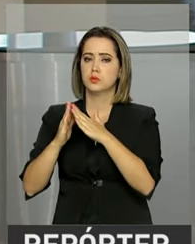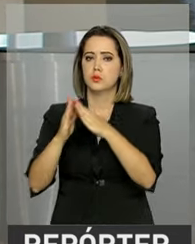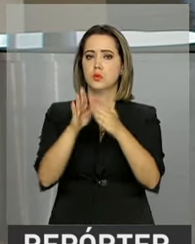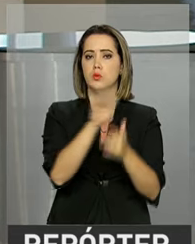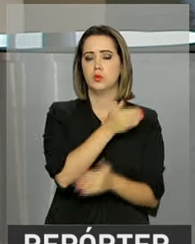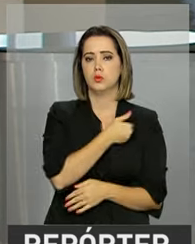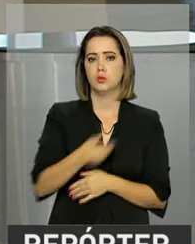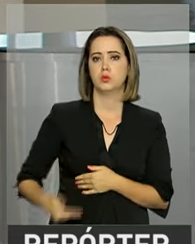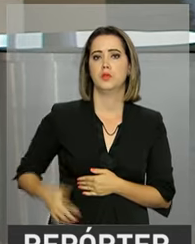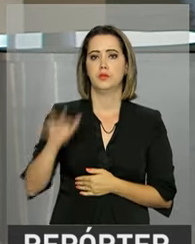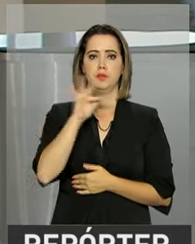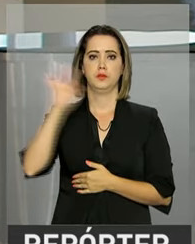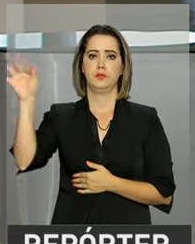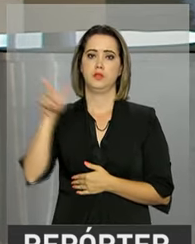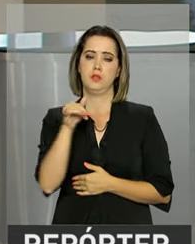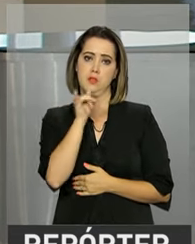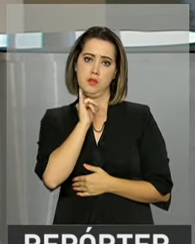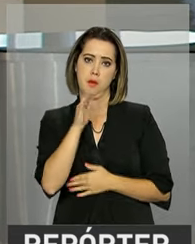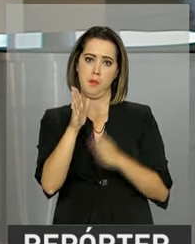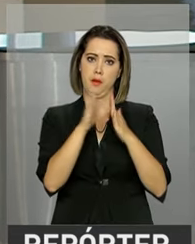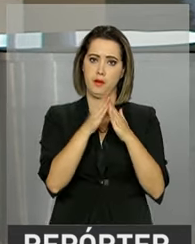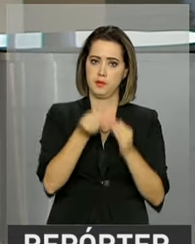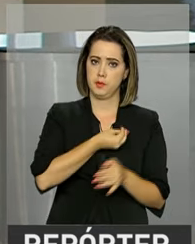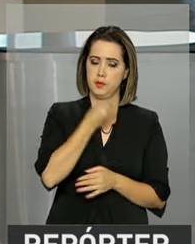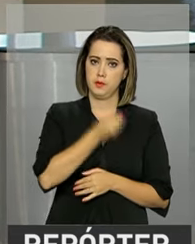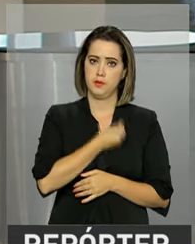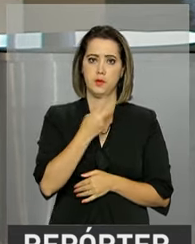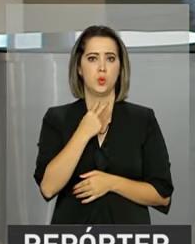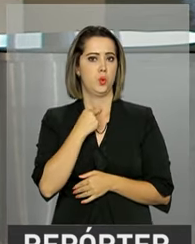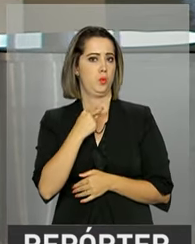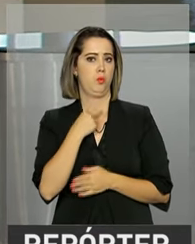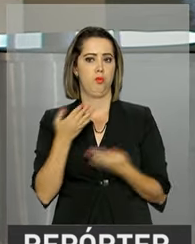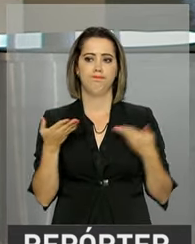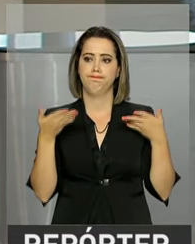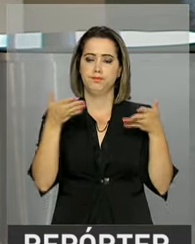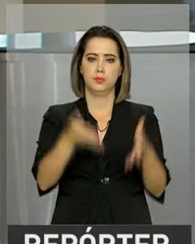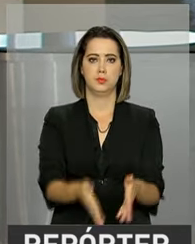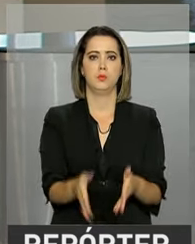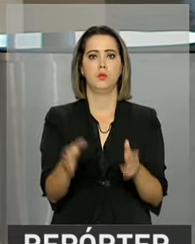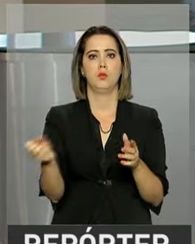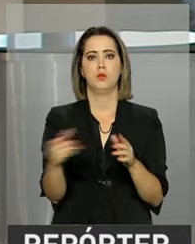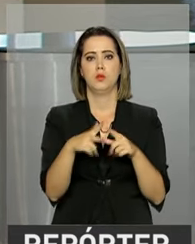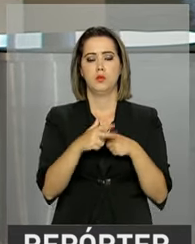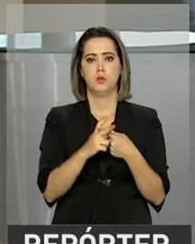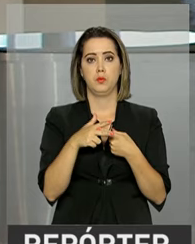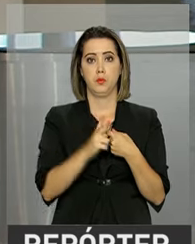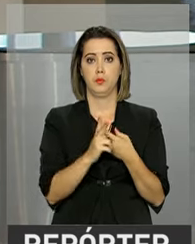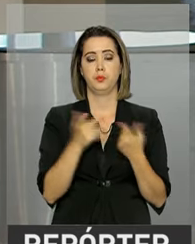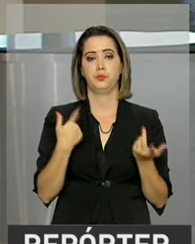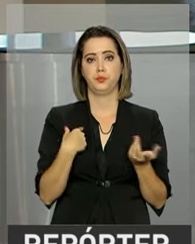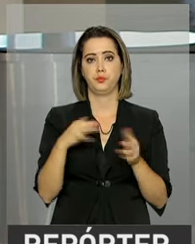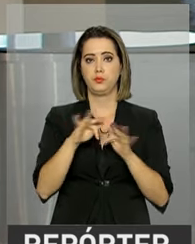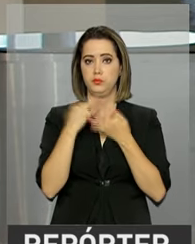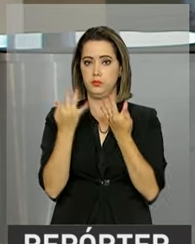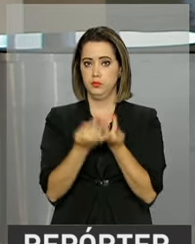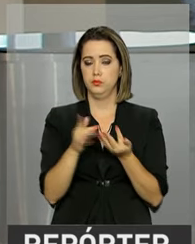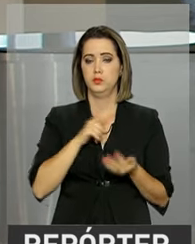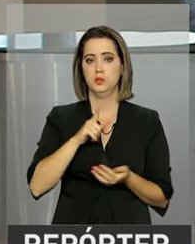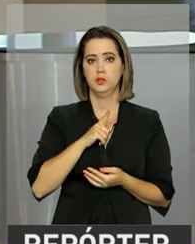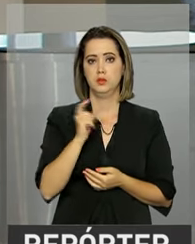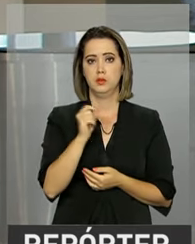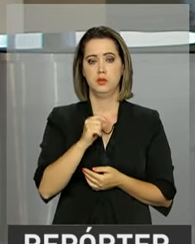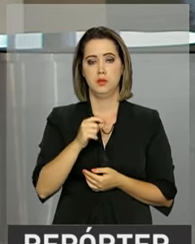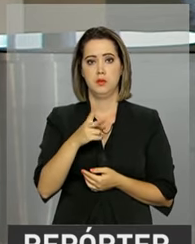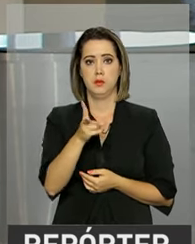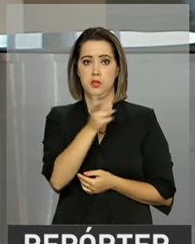Governo Federal como por exemplo minha casa minha vida não poderão ter acesso ao cartão reforma famílias que têm Como